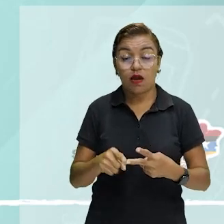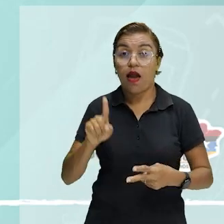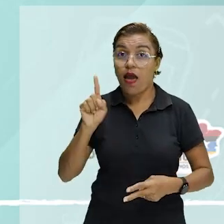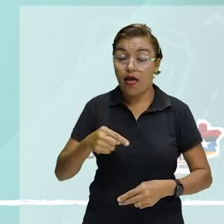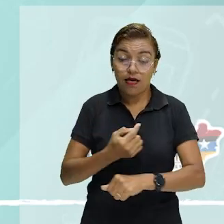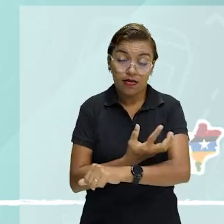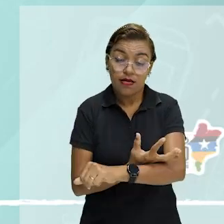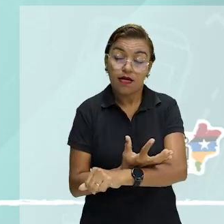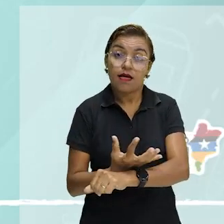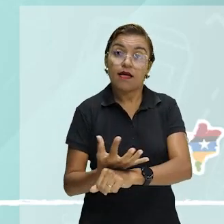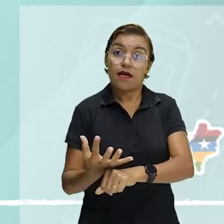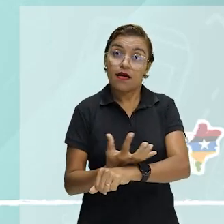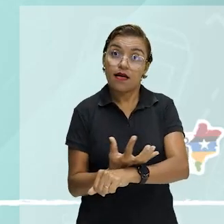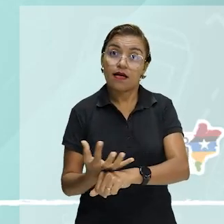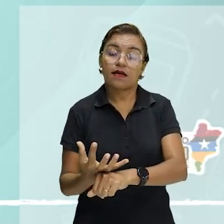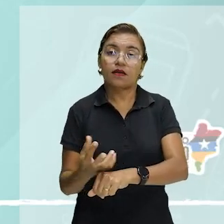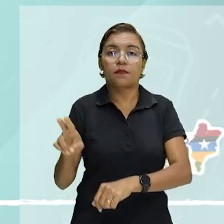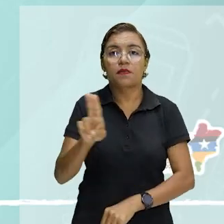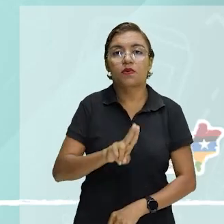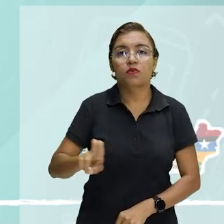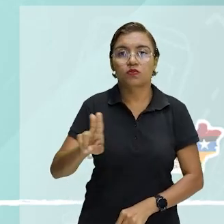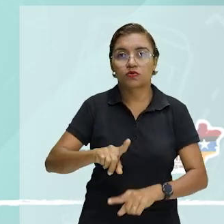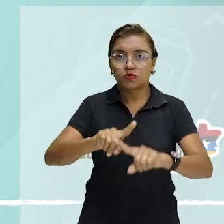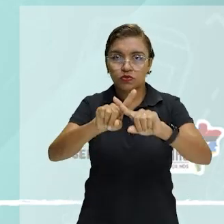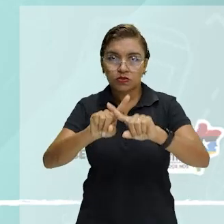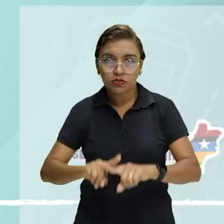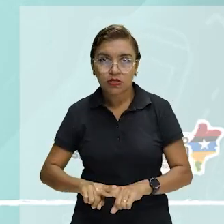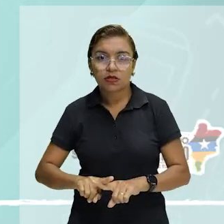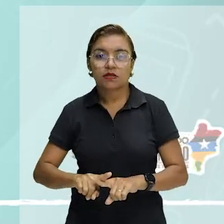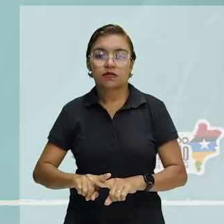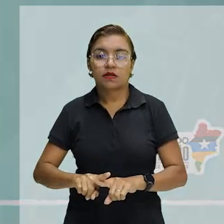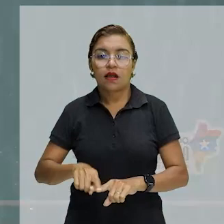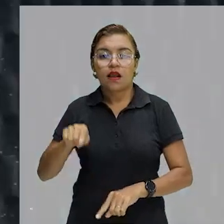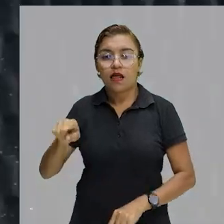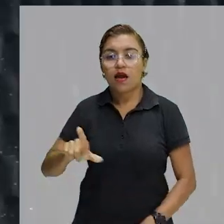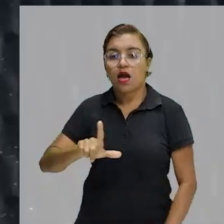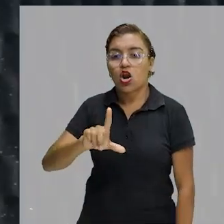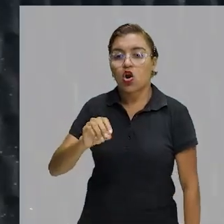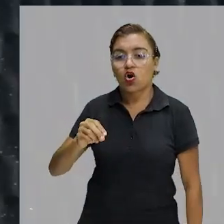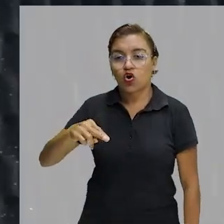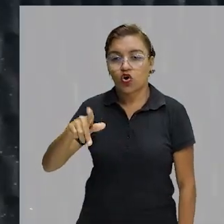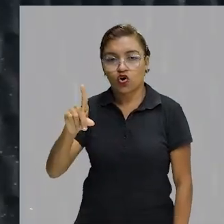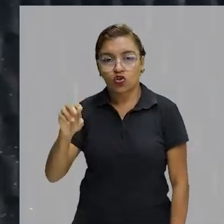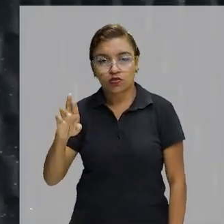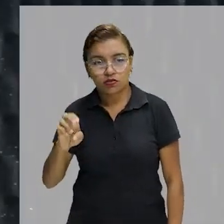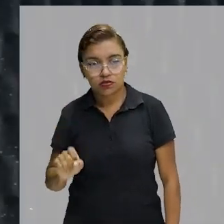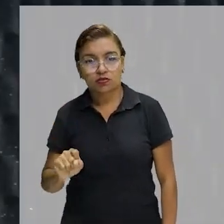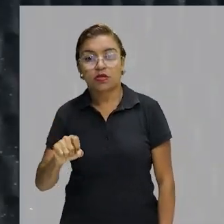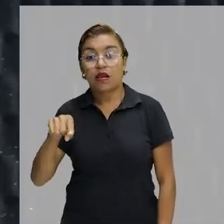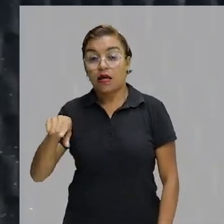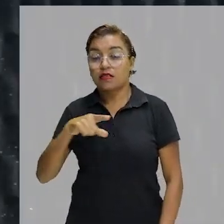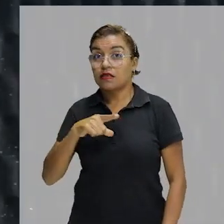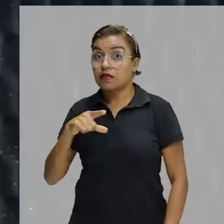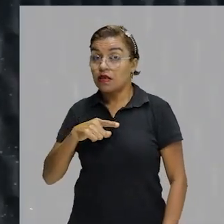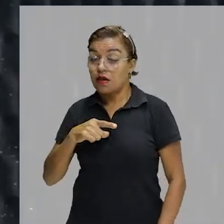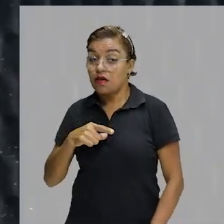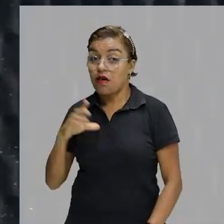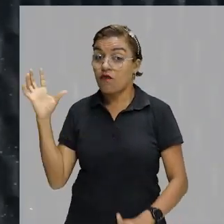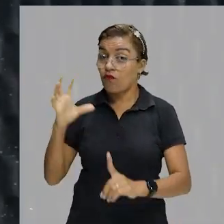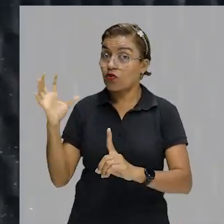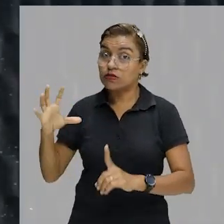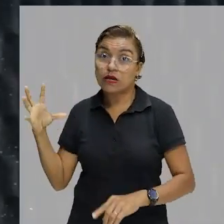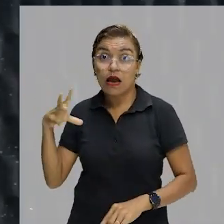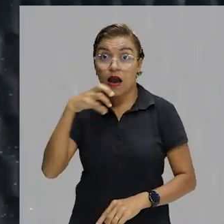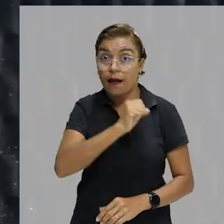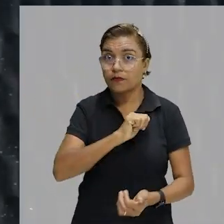o tipo de piso utilizado no torneio de Wimbledon, em Londres, e favorece o jogo mais rápido. Contrariamente ao saibro, aqui